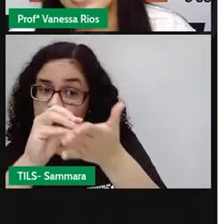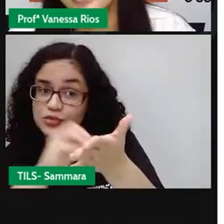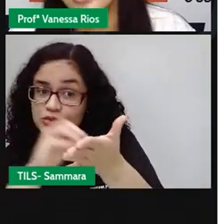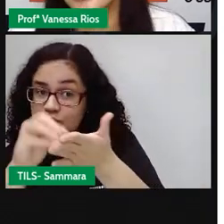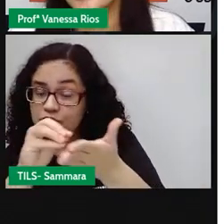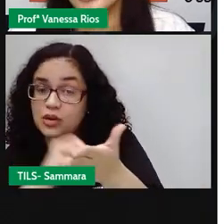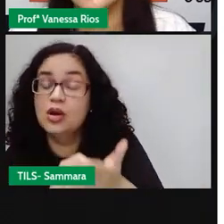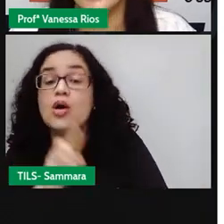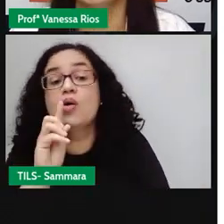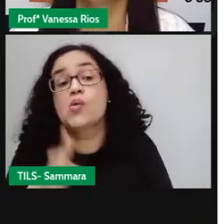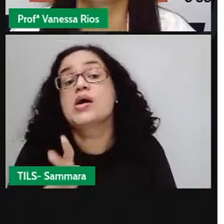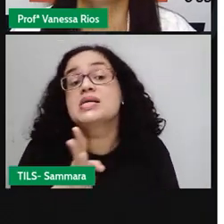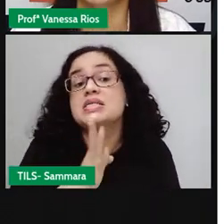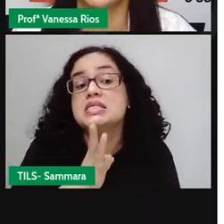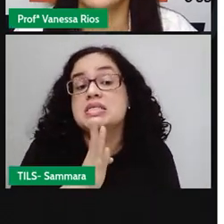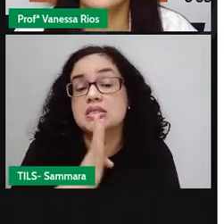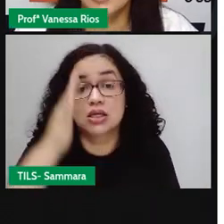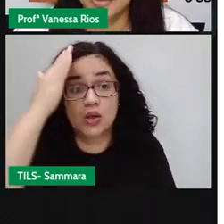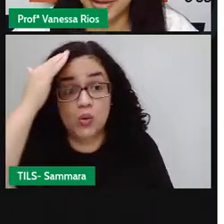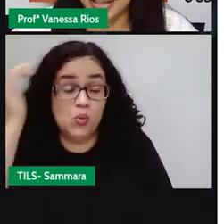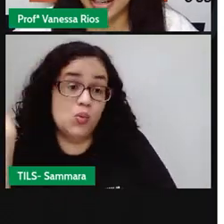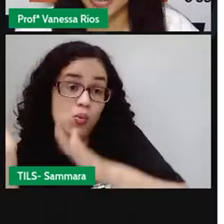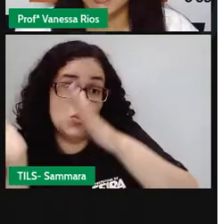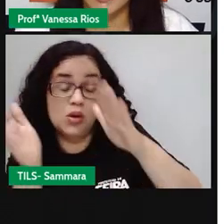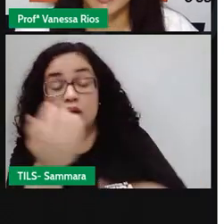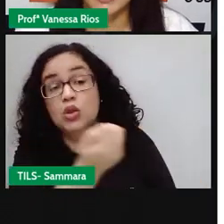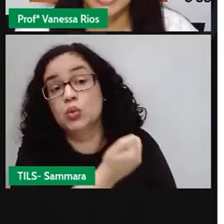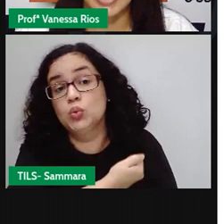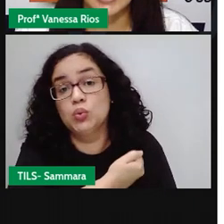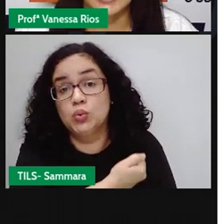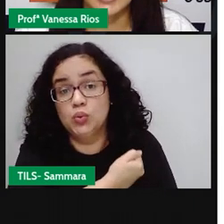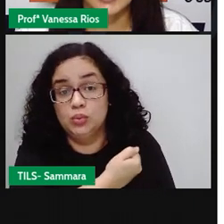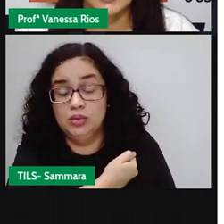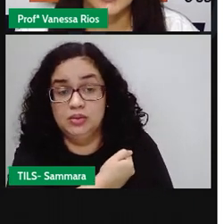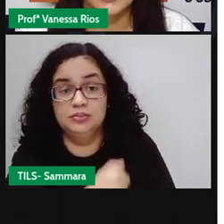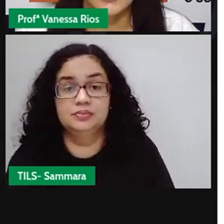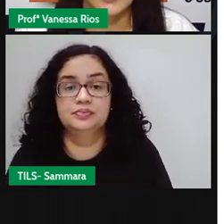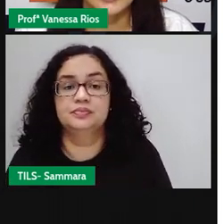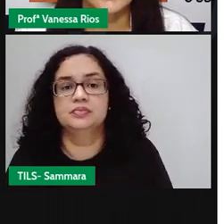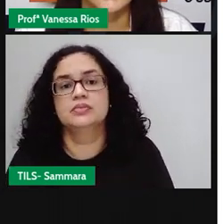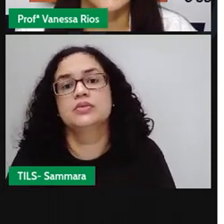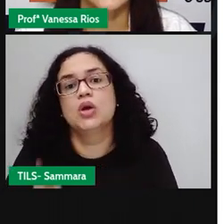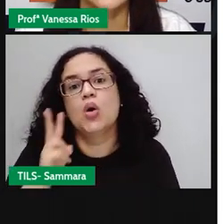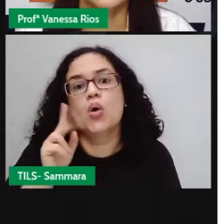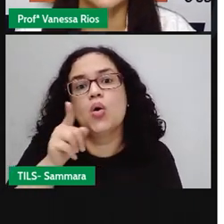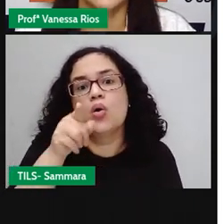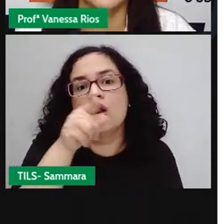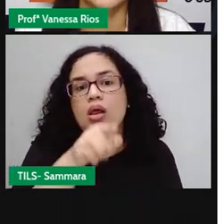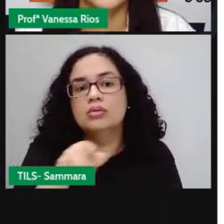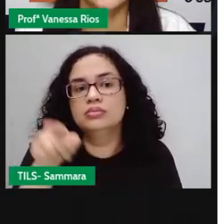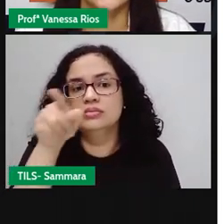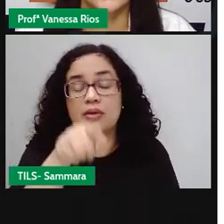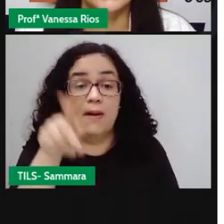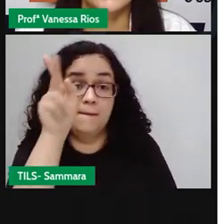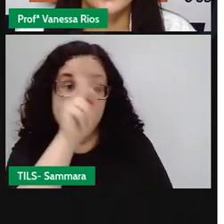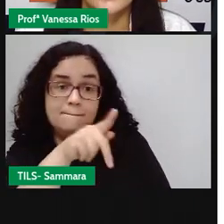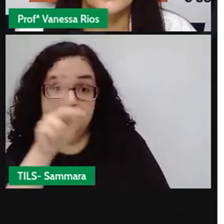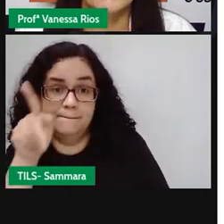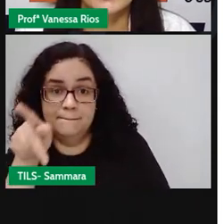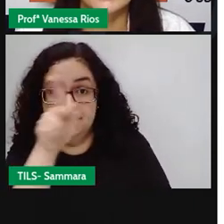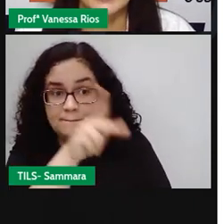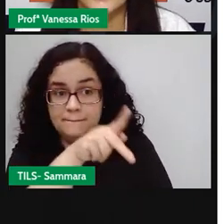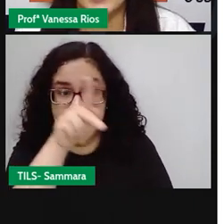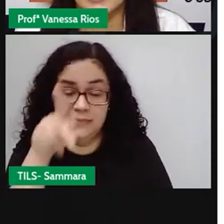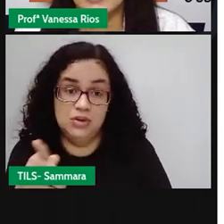e usando aí o que a gente já sabe sobre sequência numérica. Vamos lá? Olha só. A Pró colocou aí,